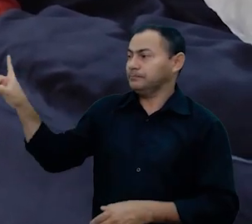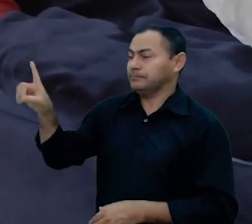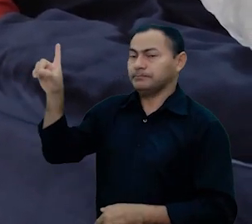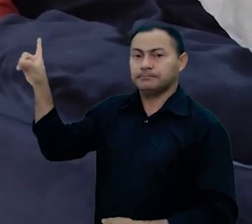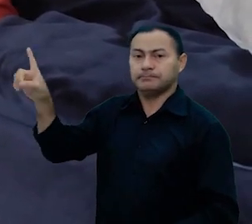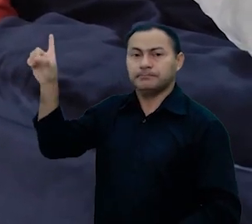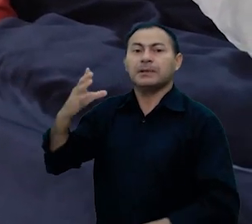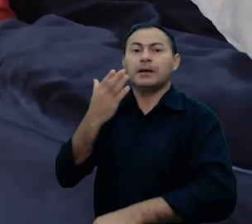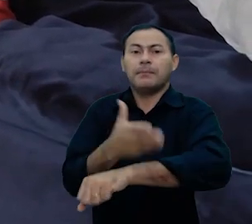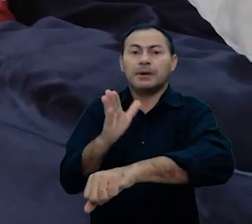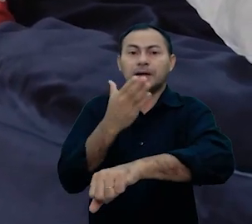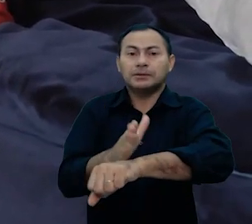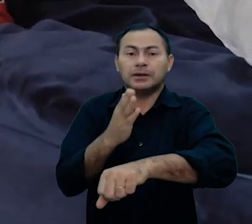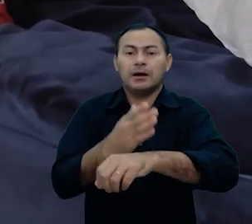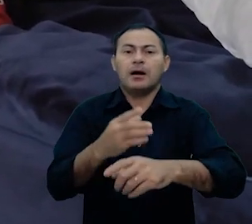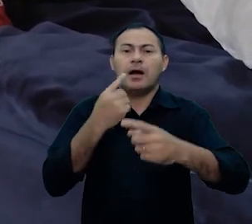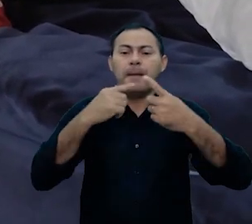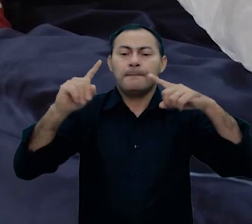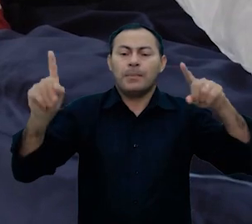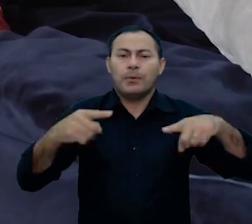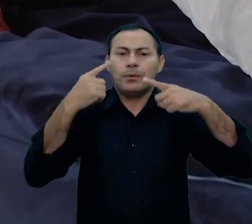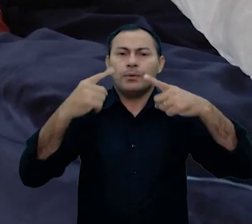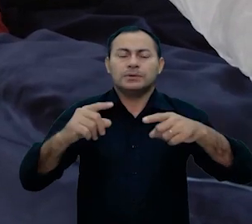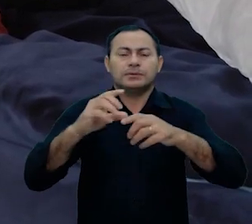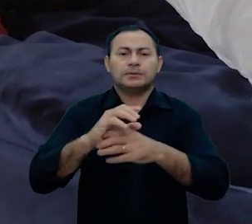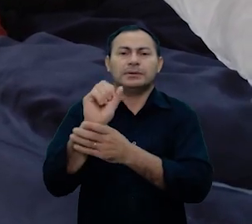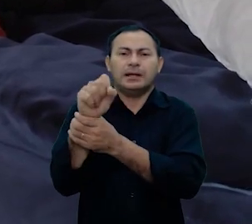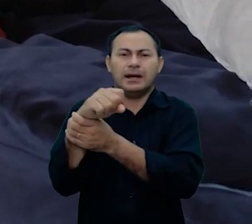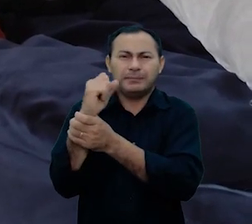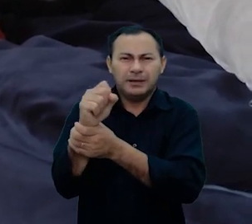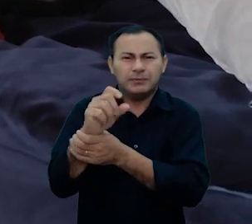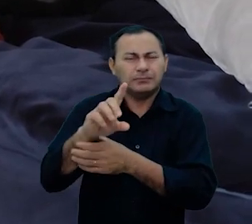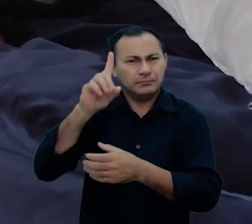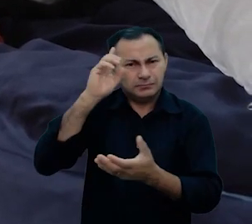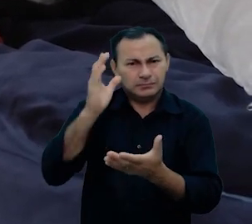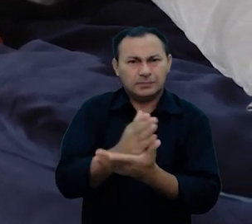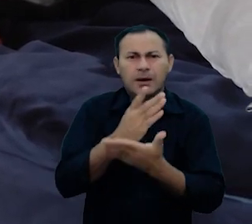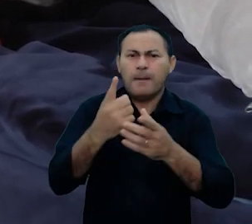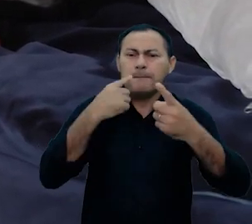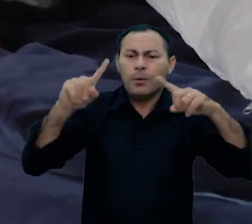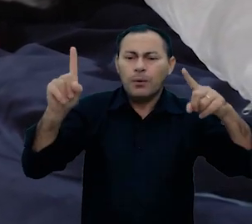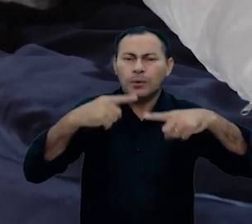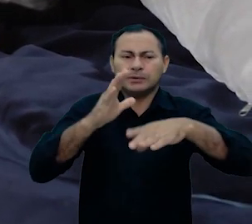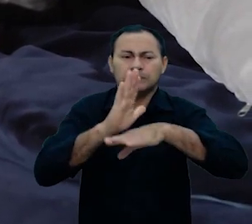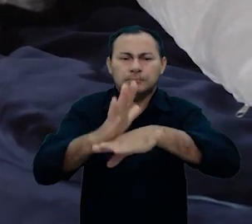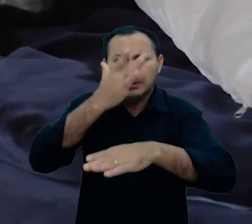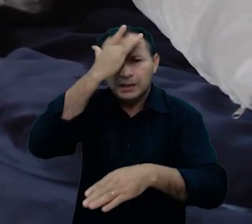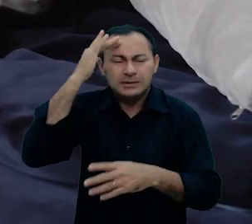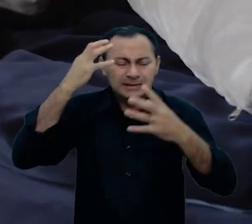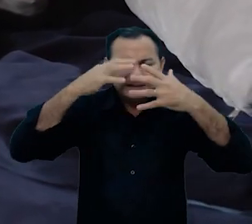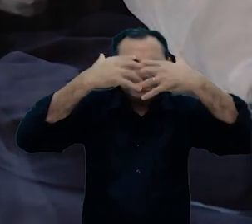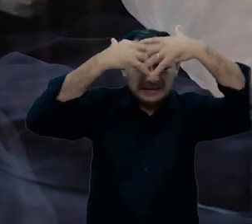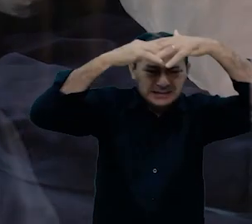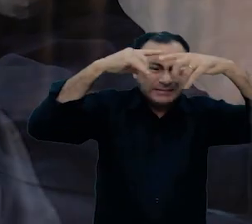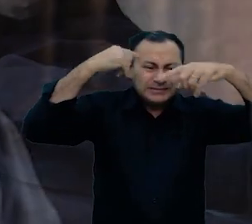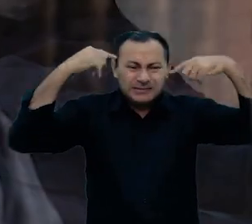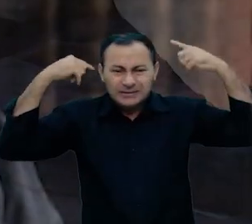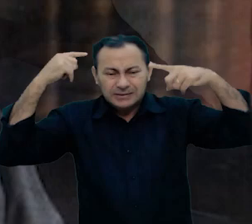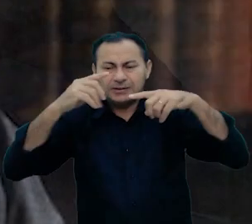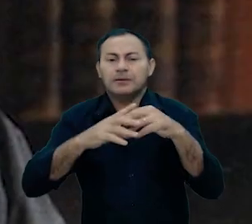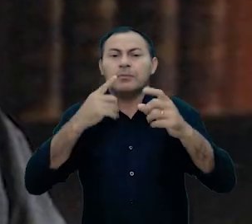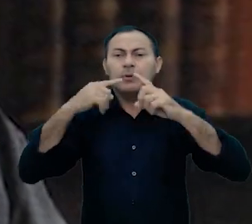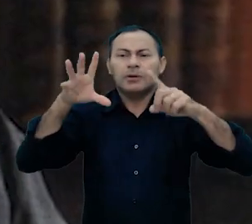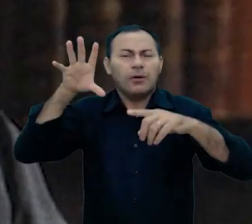era praticar-lhe a musicoterapia. Certos tipos de música ajudam pessoas perturbadas. O